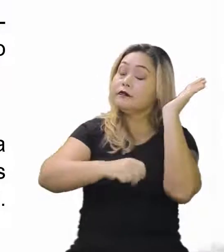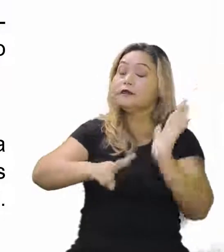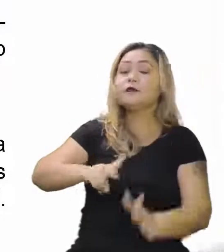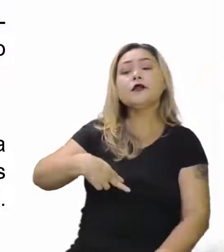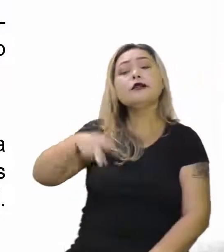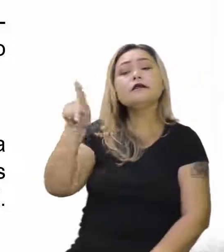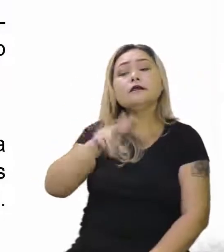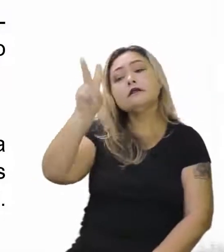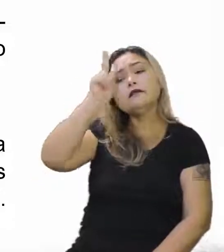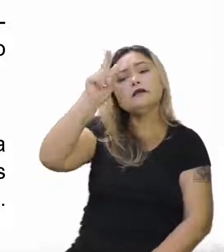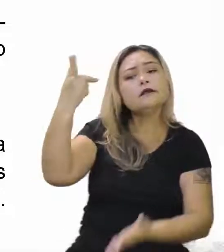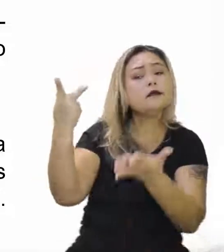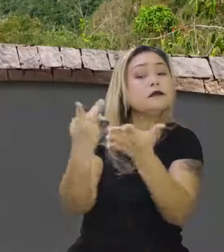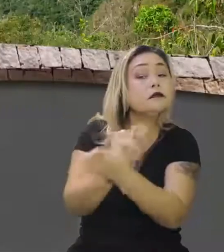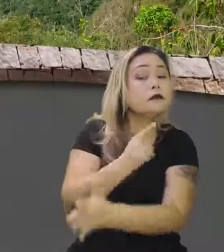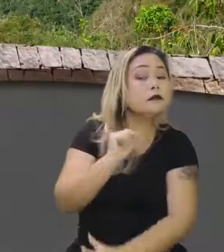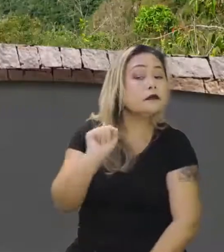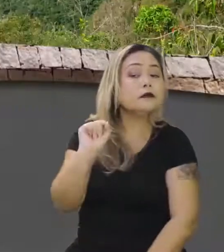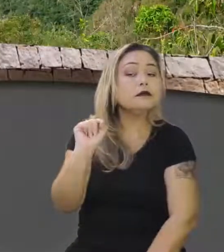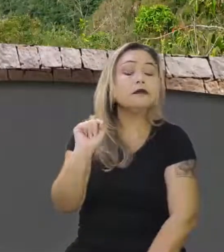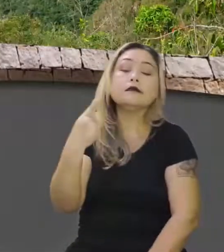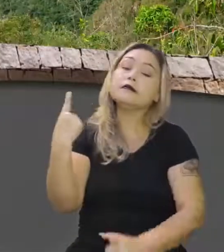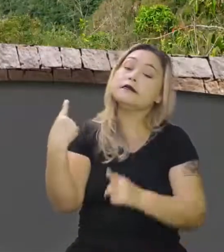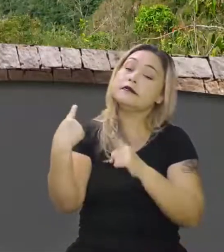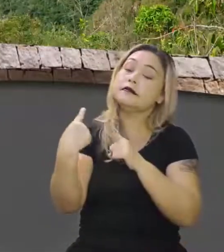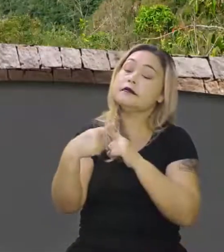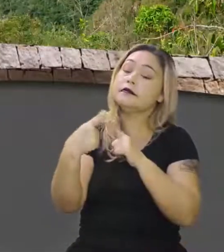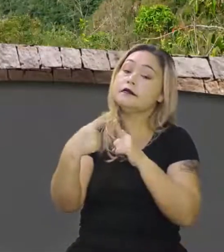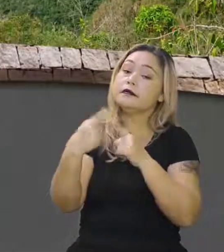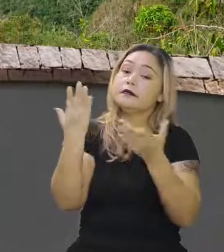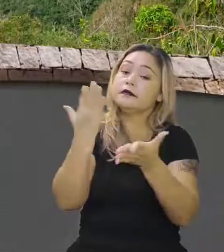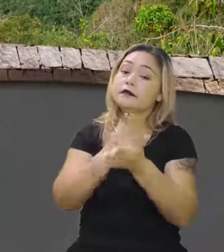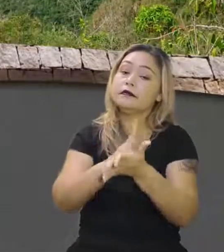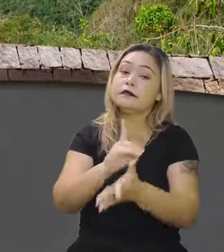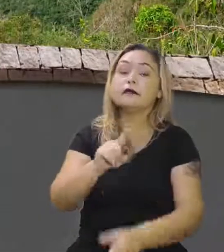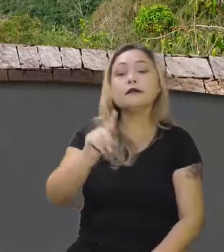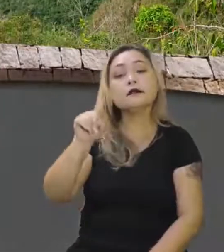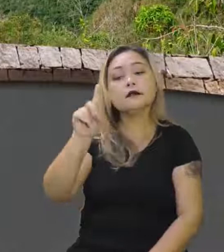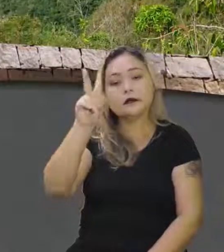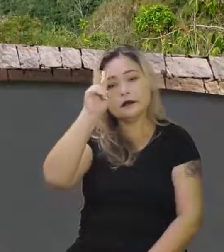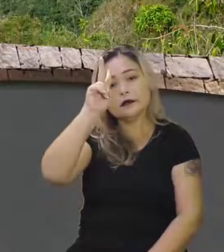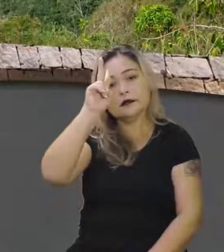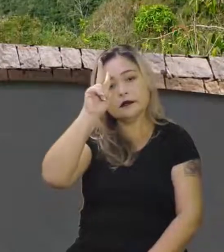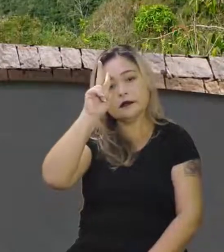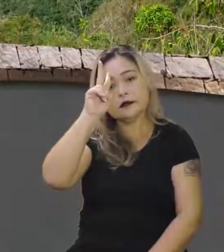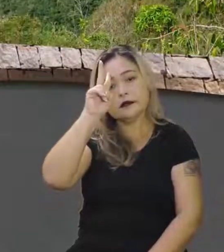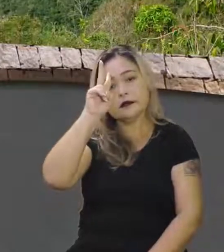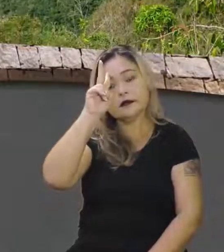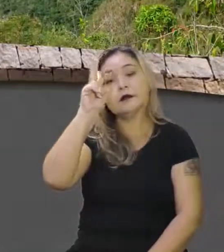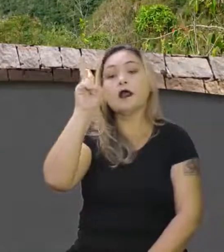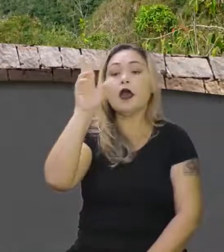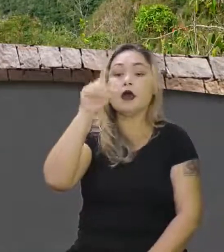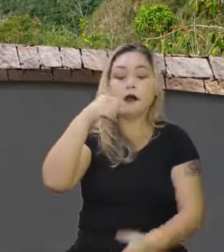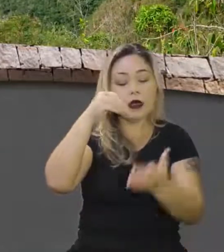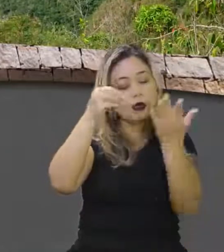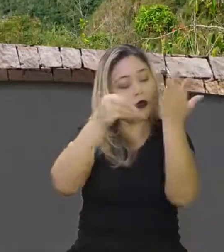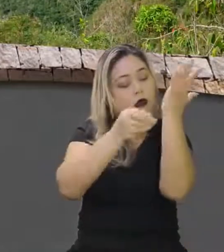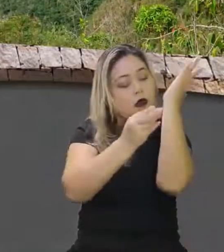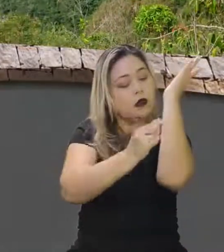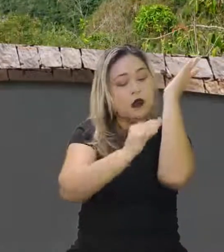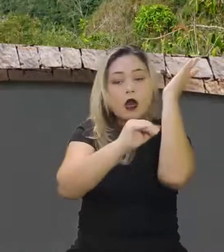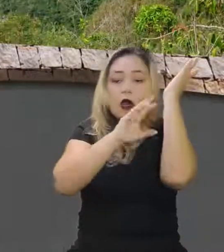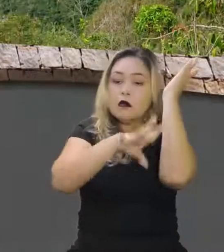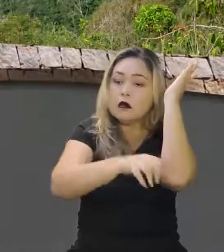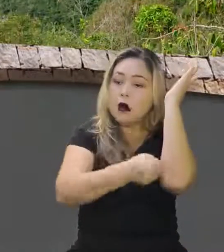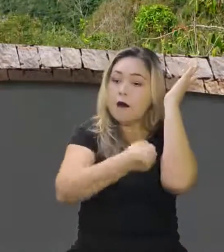lembra para mim, professor, o que aconteceu para ter acabado o primeiro ciclo da borracha? Foi aquele fato de levar os sementes lá para